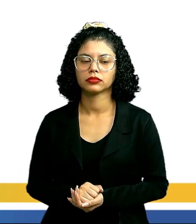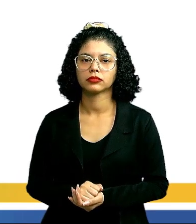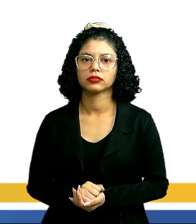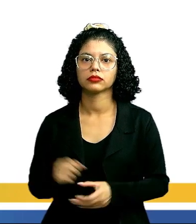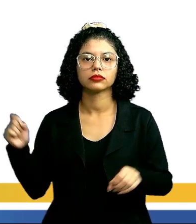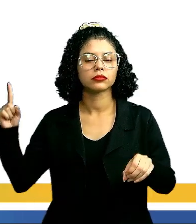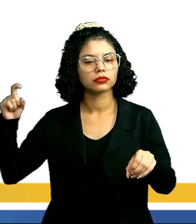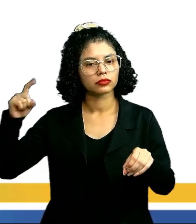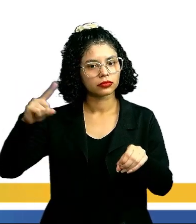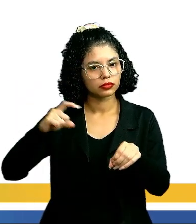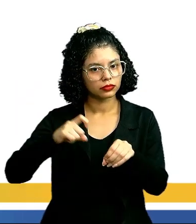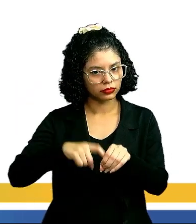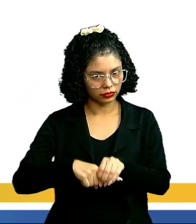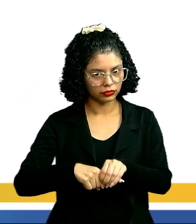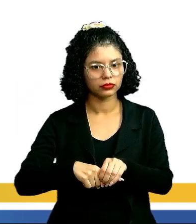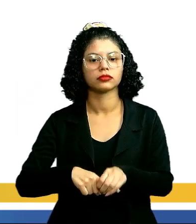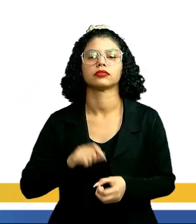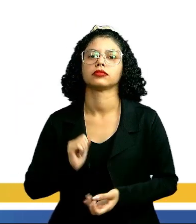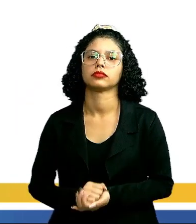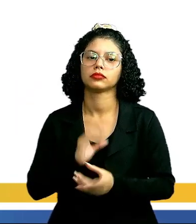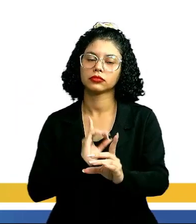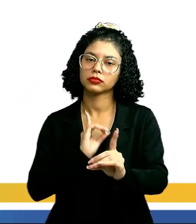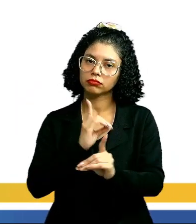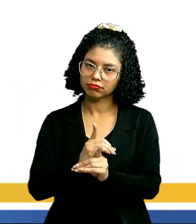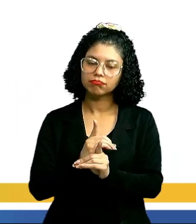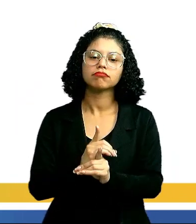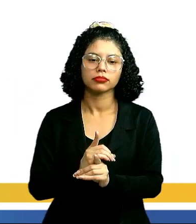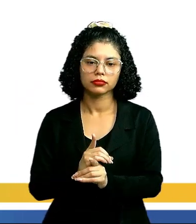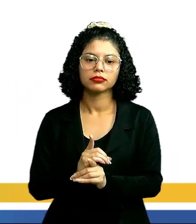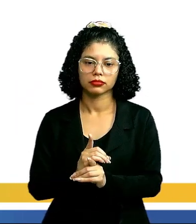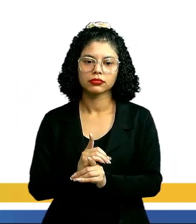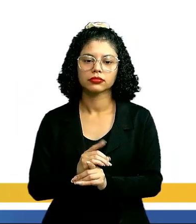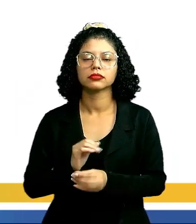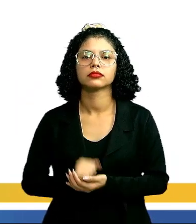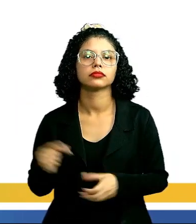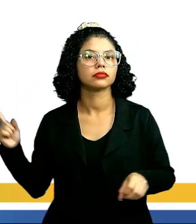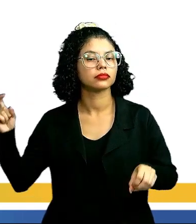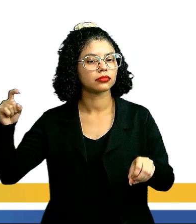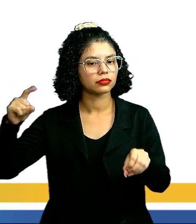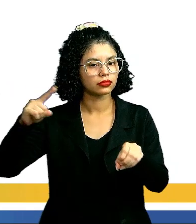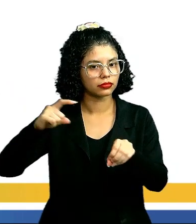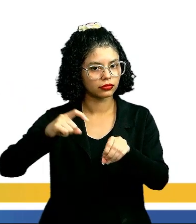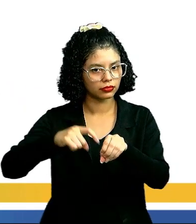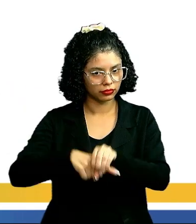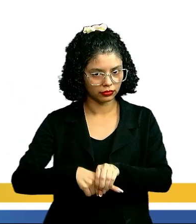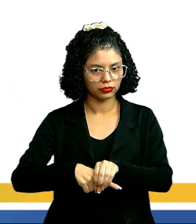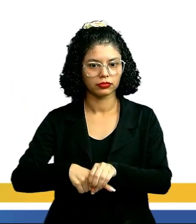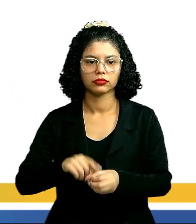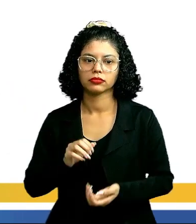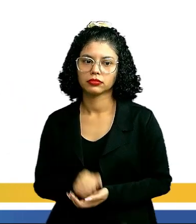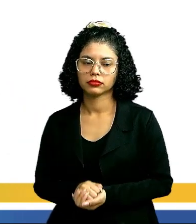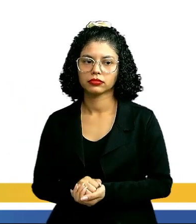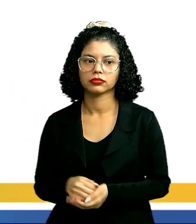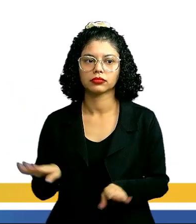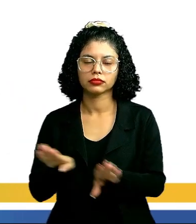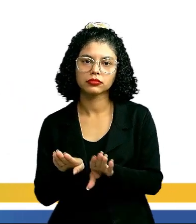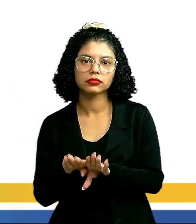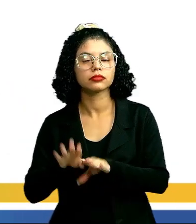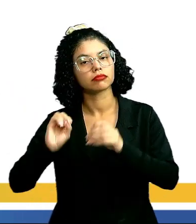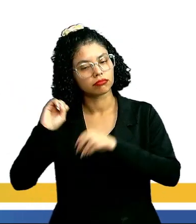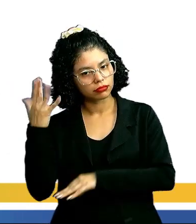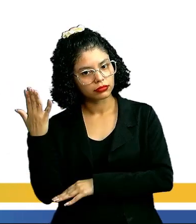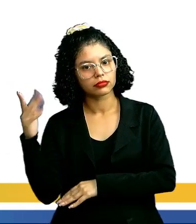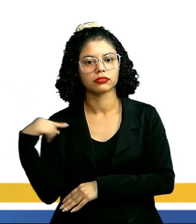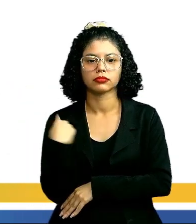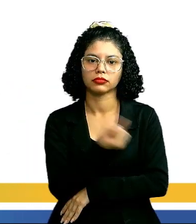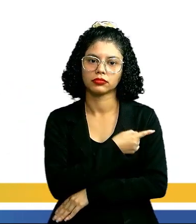gameta masculino, conhecido por espermatozoide, encontrou o gameta feminino através de uma relação sexuada. Afinal de contas,